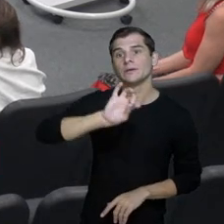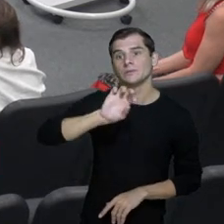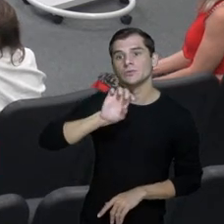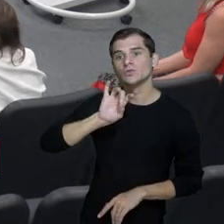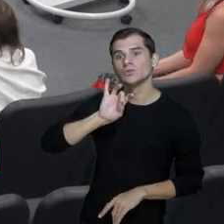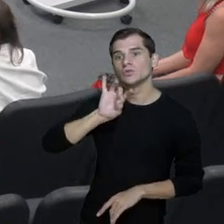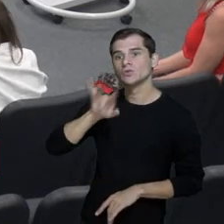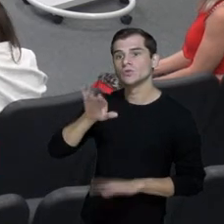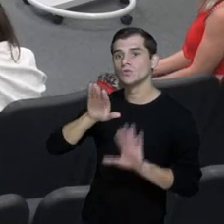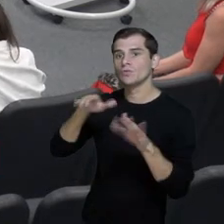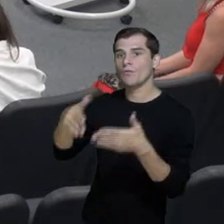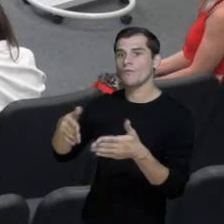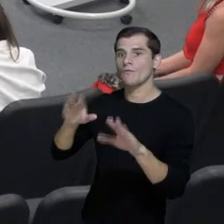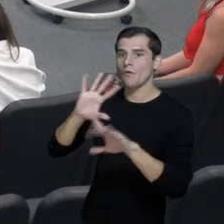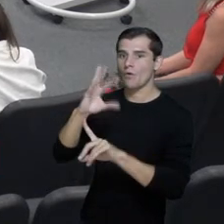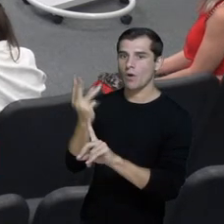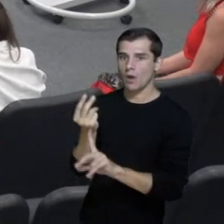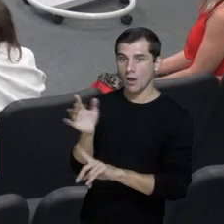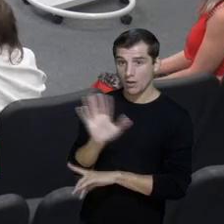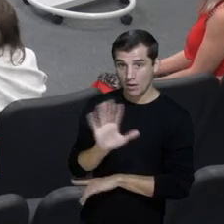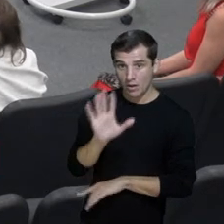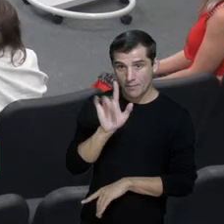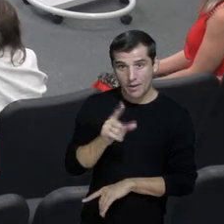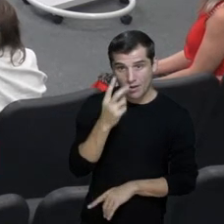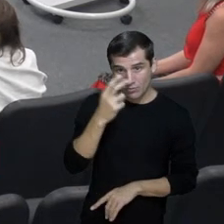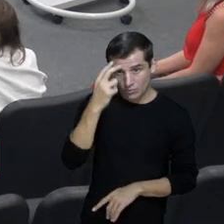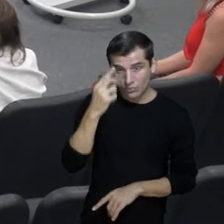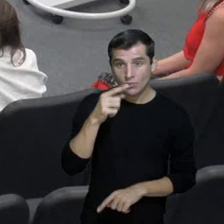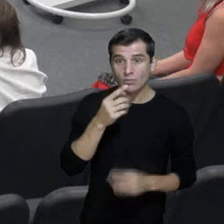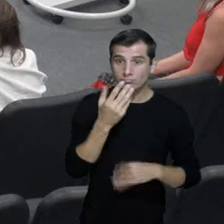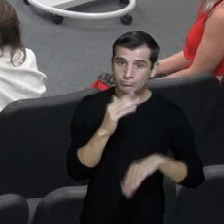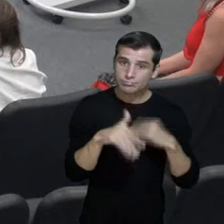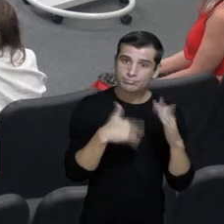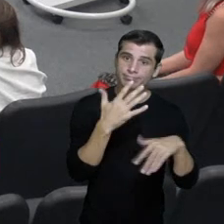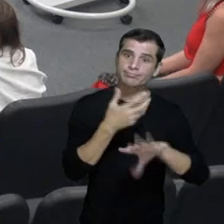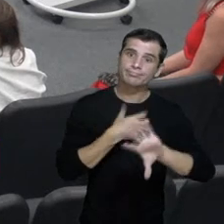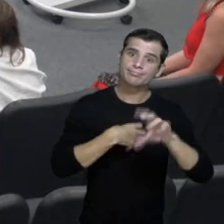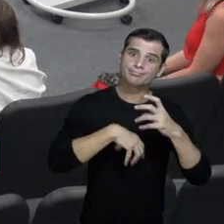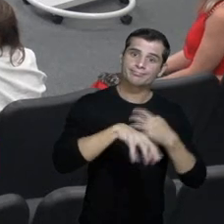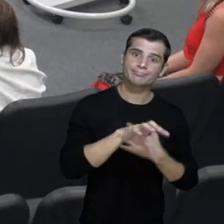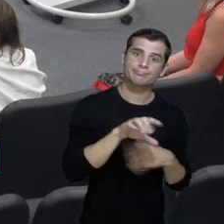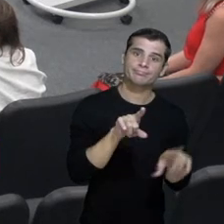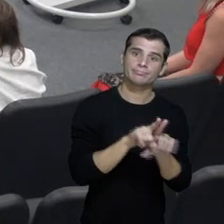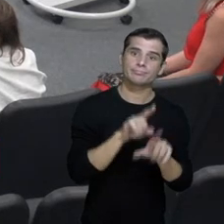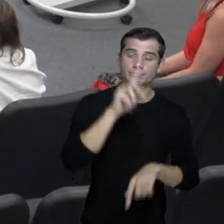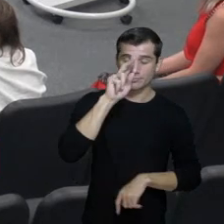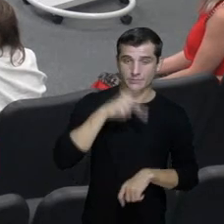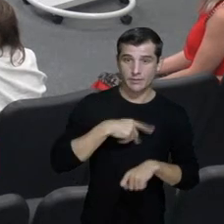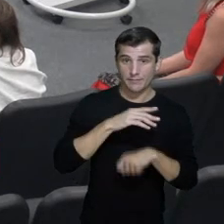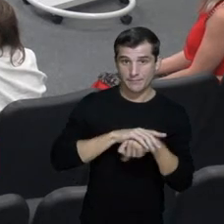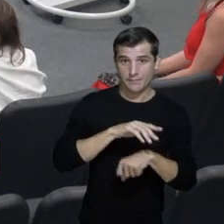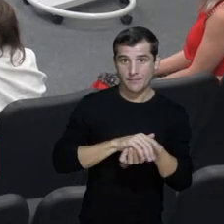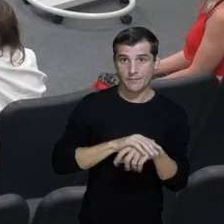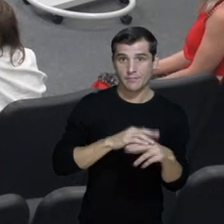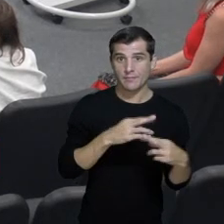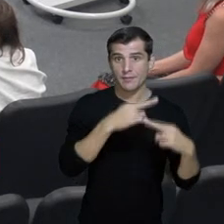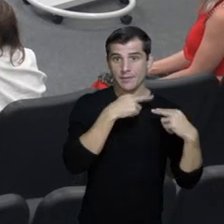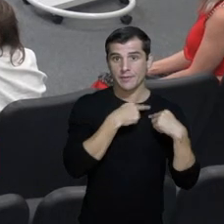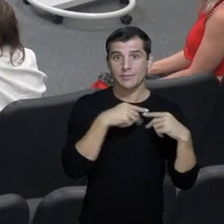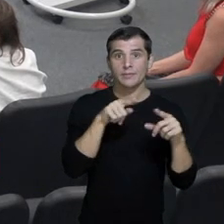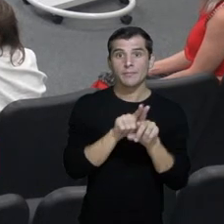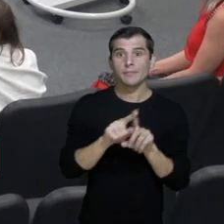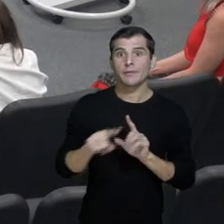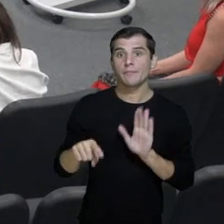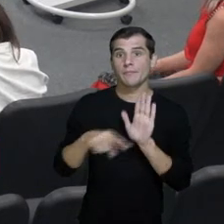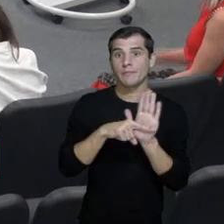culturais para desenvolvimento de empatia de autorresponsabilidade uma das frases que nós usamos foi menos eu e mais